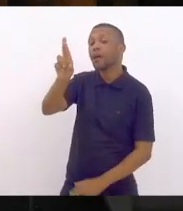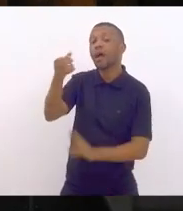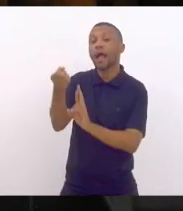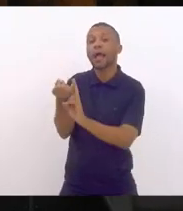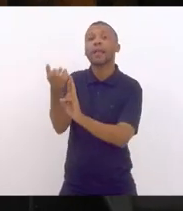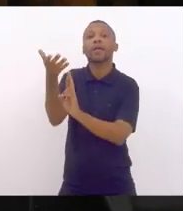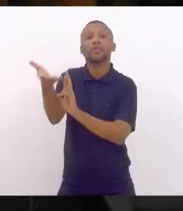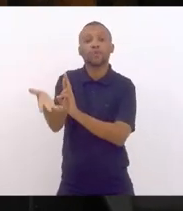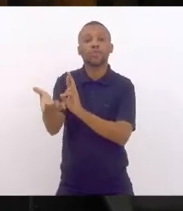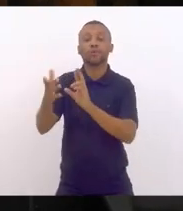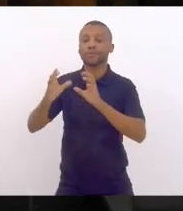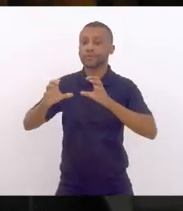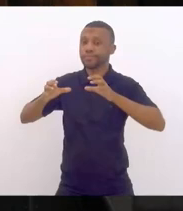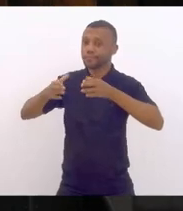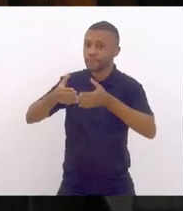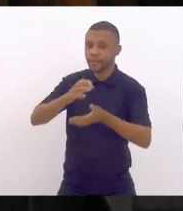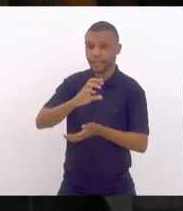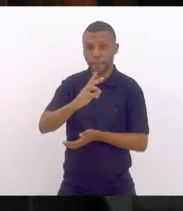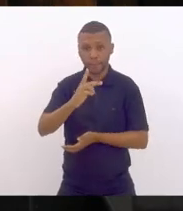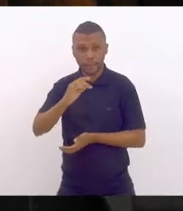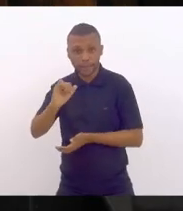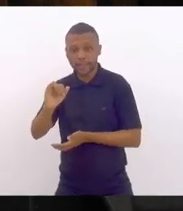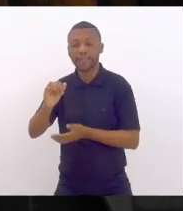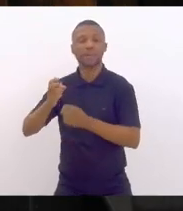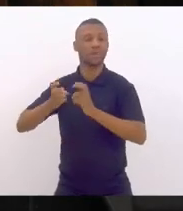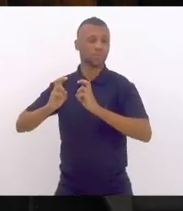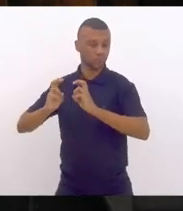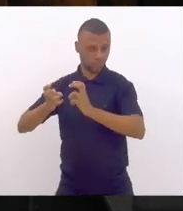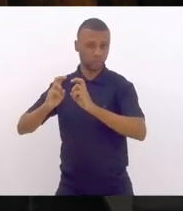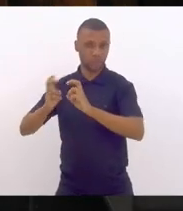da CPI dos trens